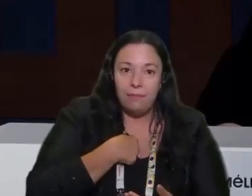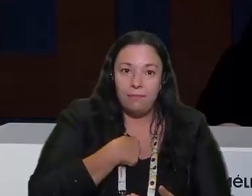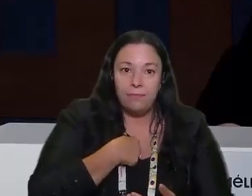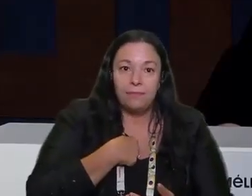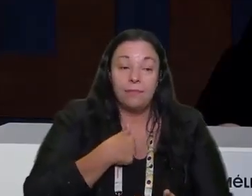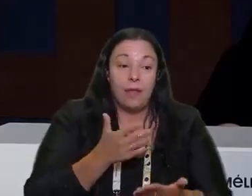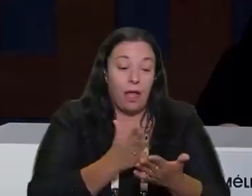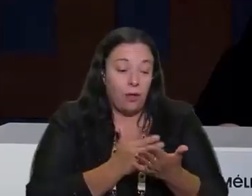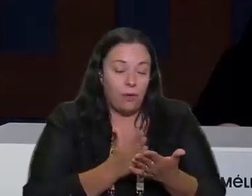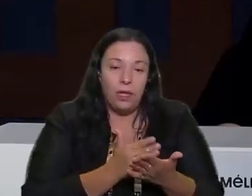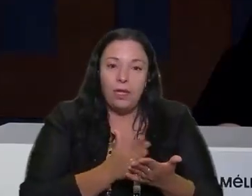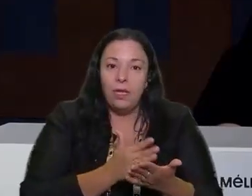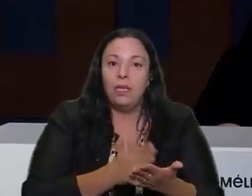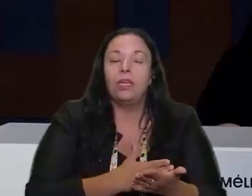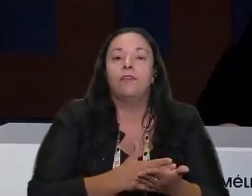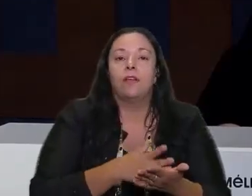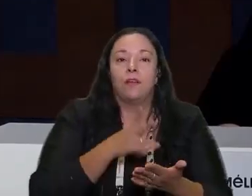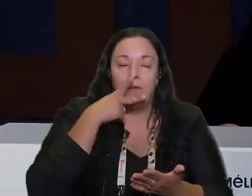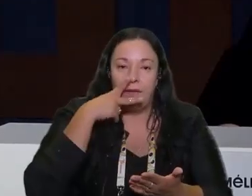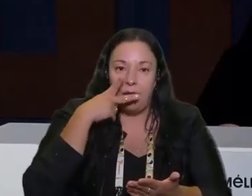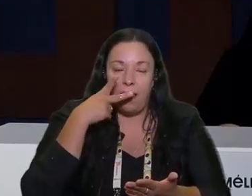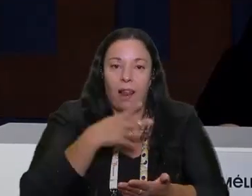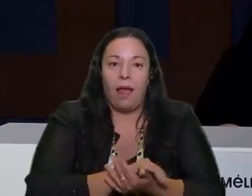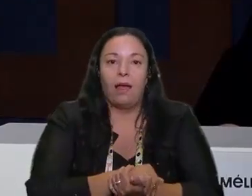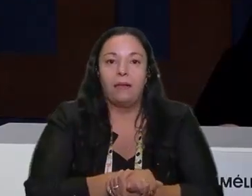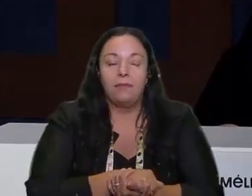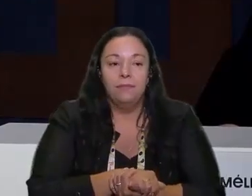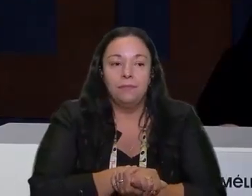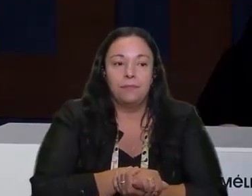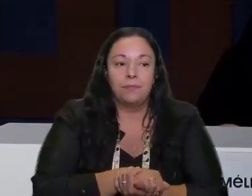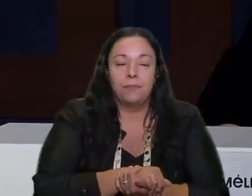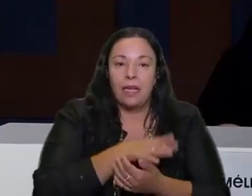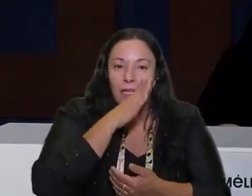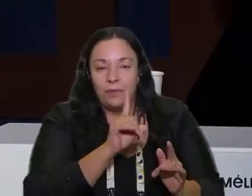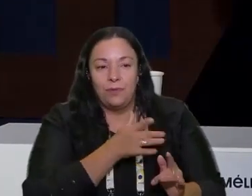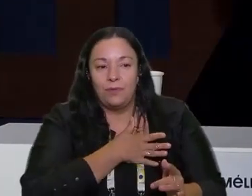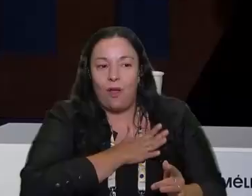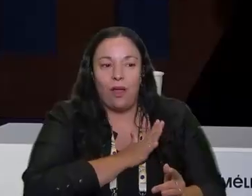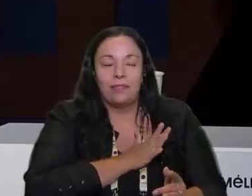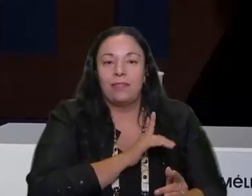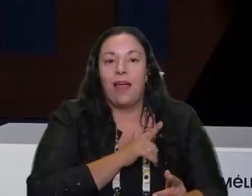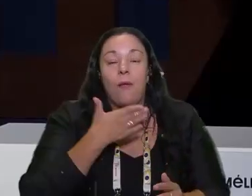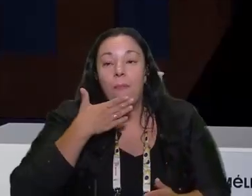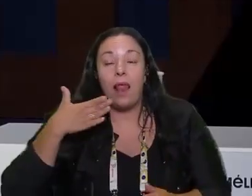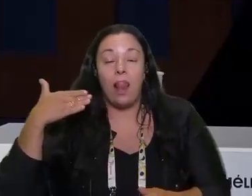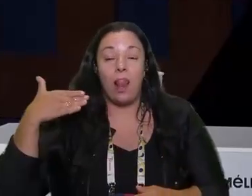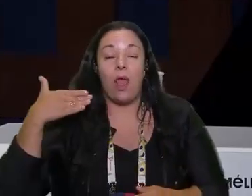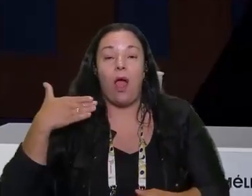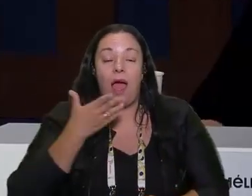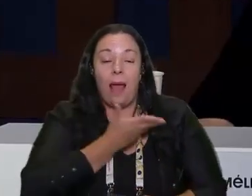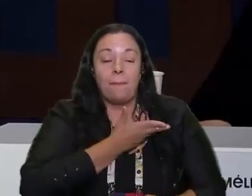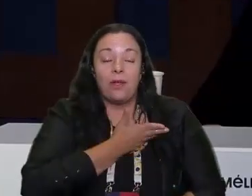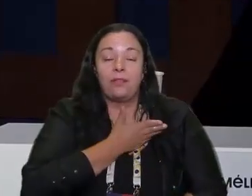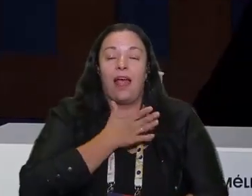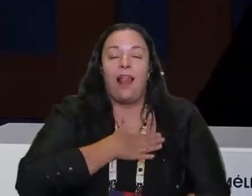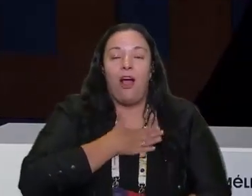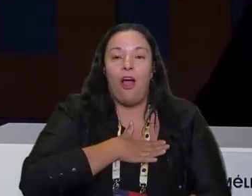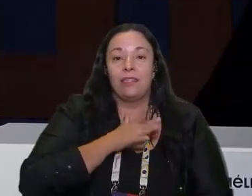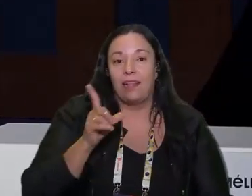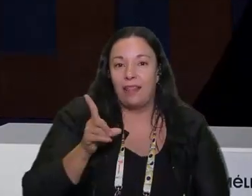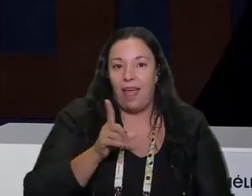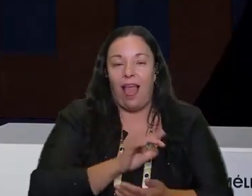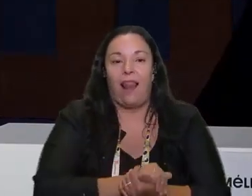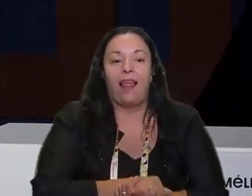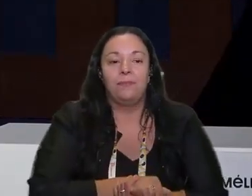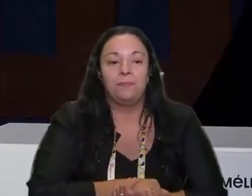que vai narrar um pouco sobre identidade e essa adolescência meio confusa dela. Então, esses clássicos que eu hoje,